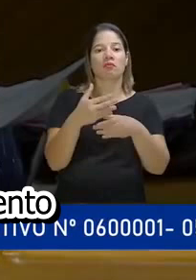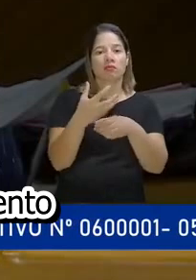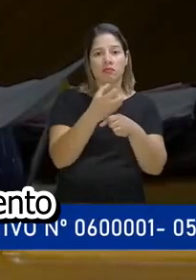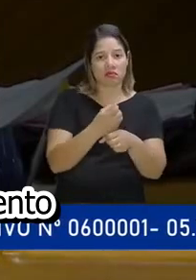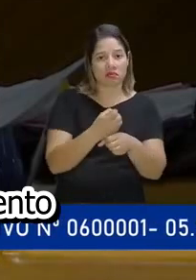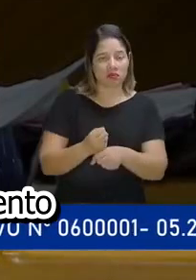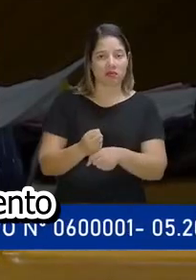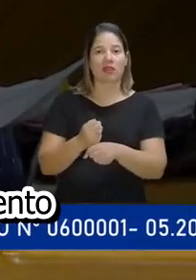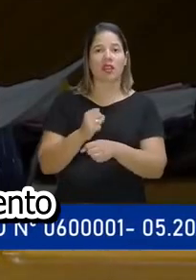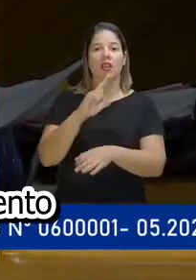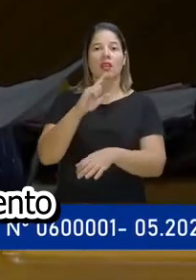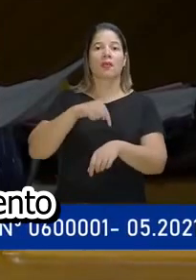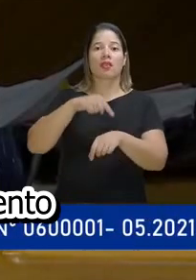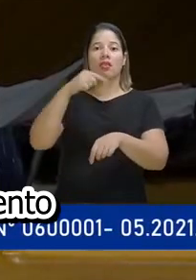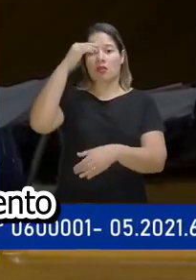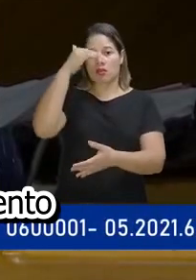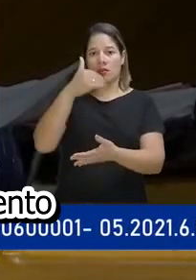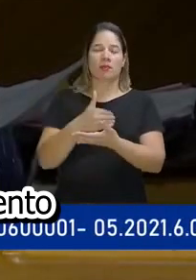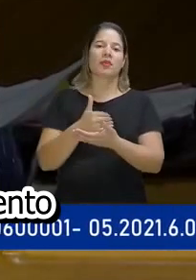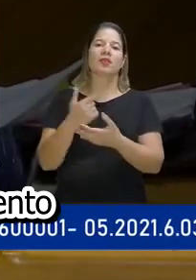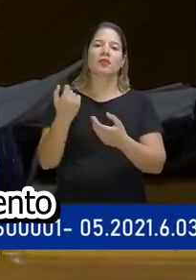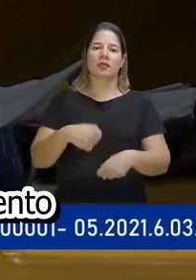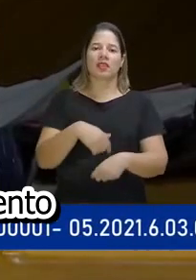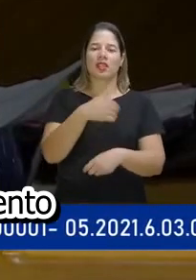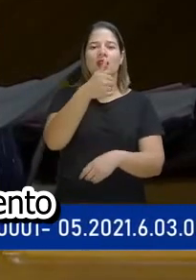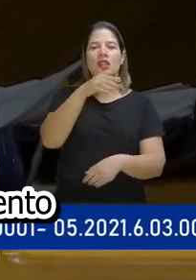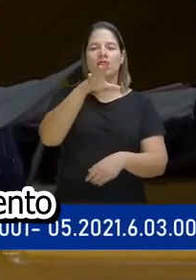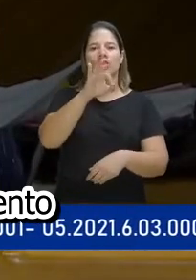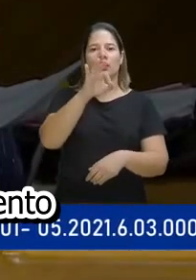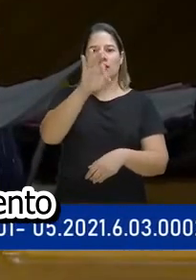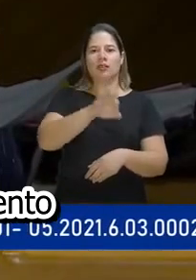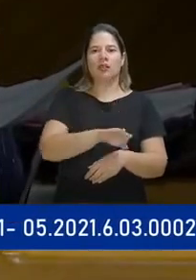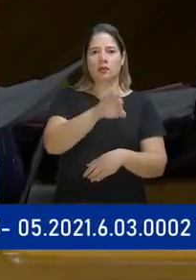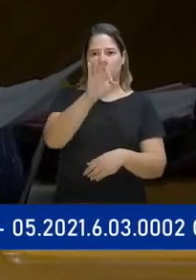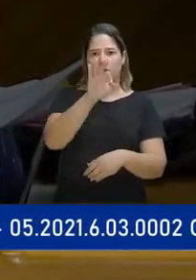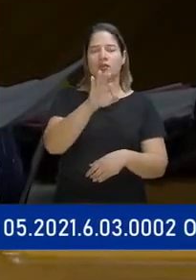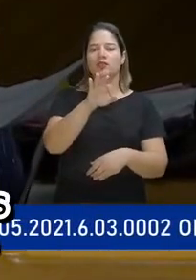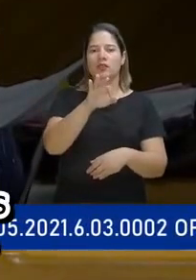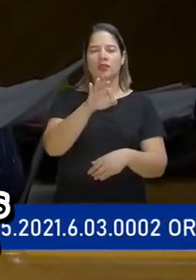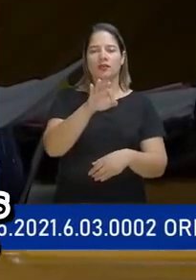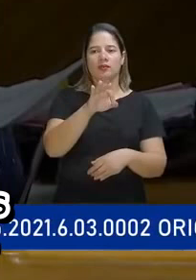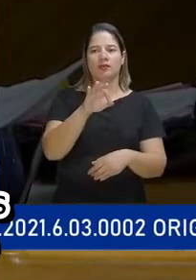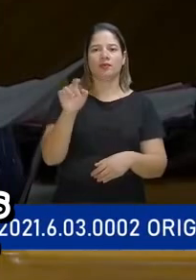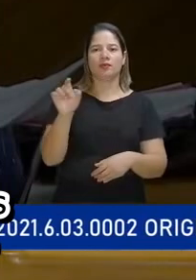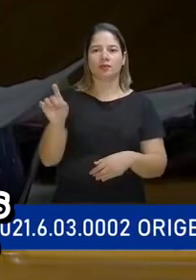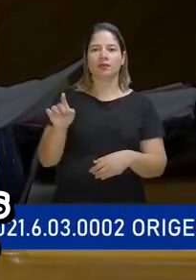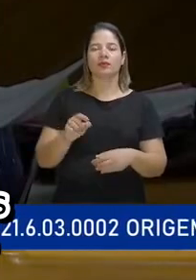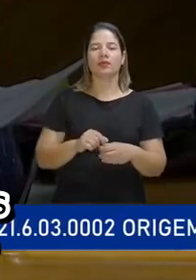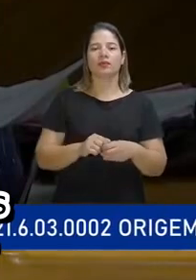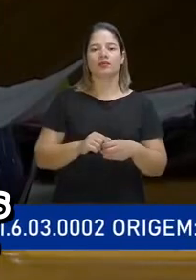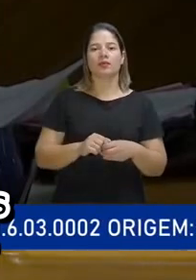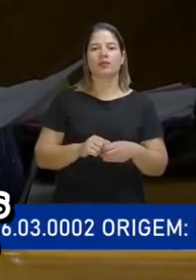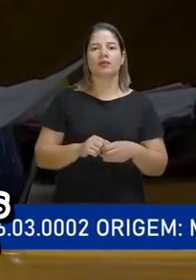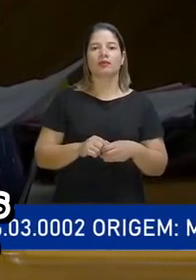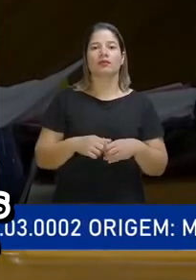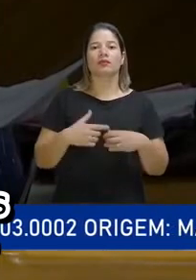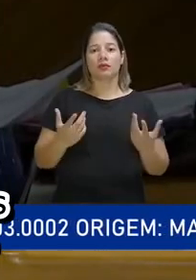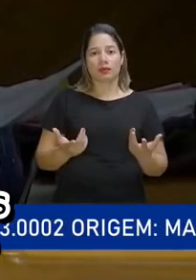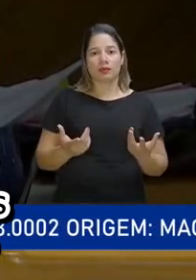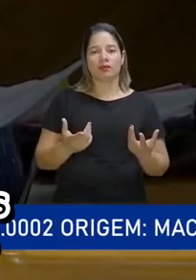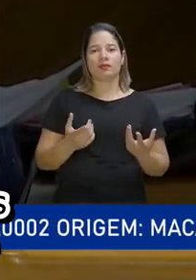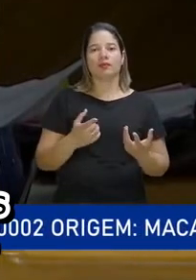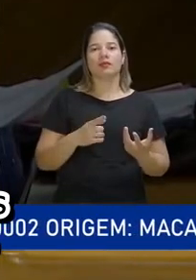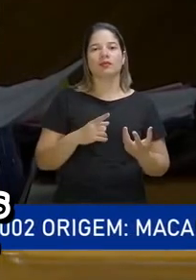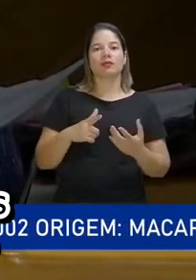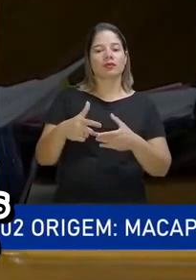necessidade de cumprimento de percentual de 10% do quociente eleitoral. Neste caso, em que houve a anulação de